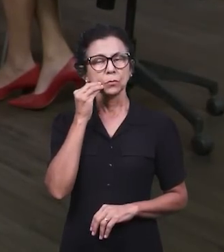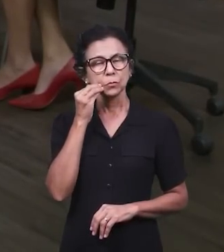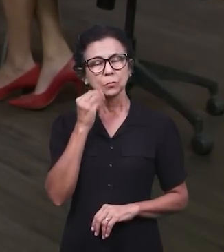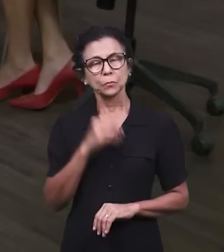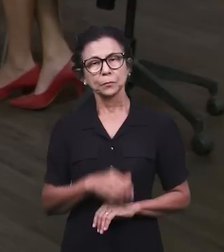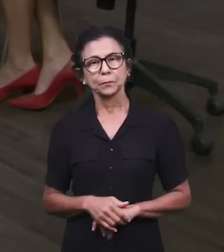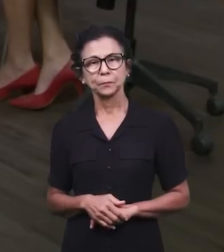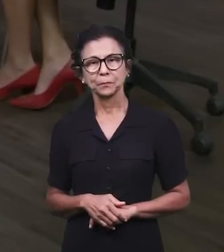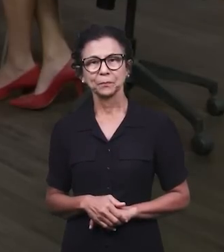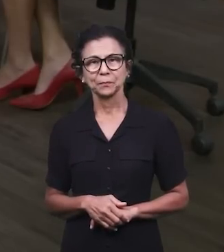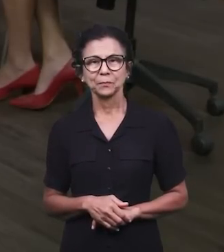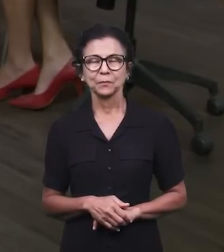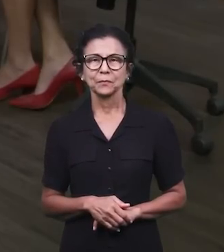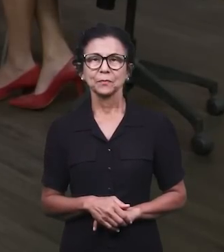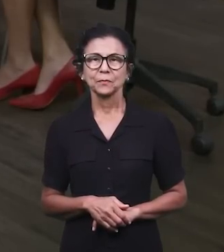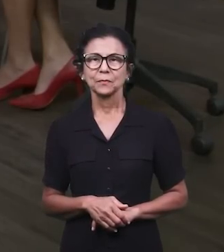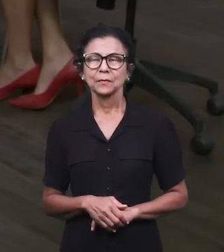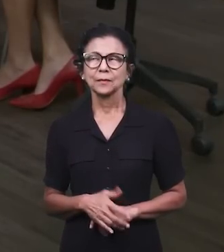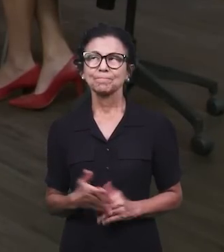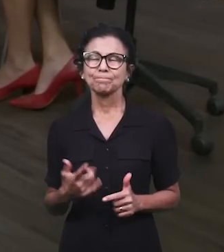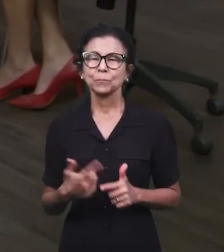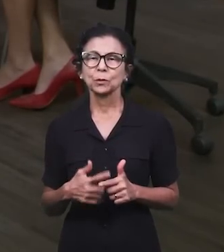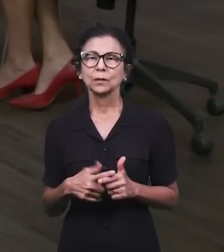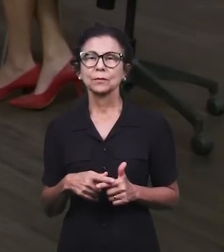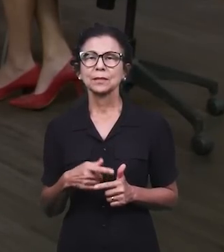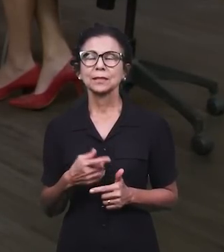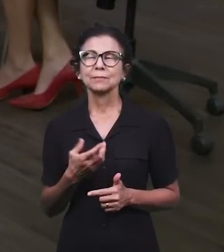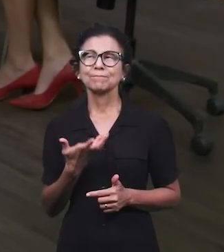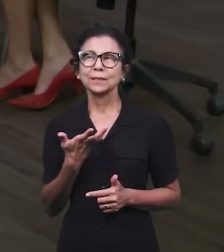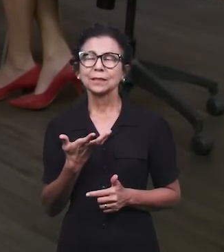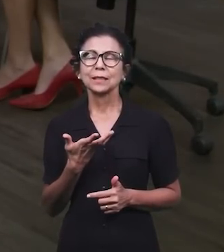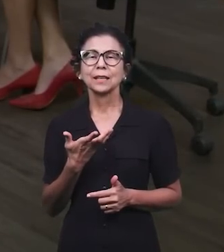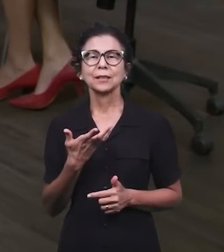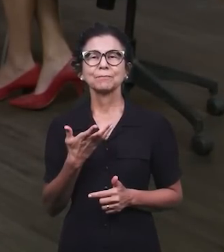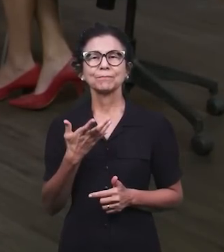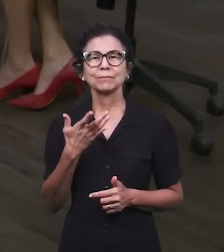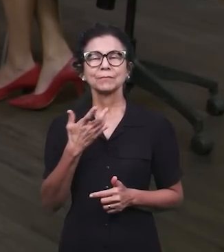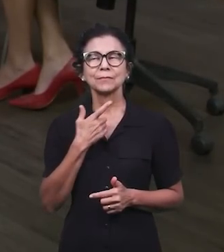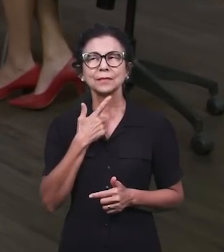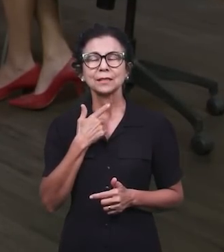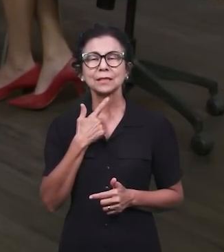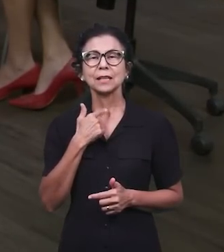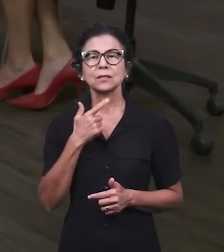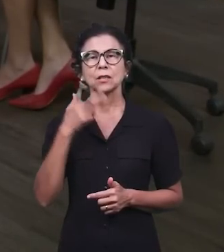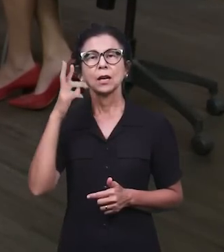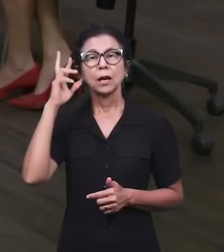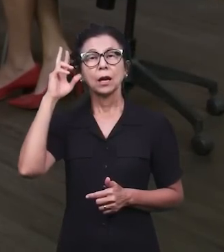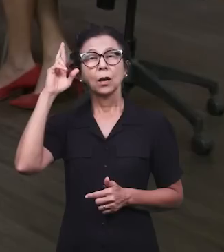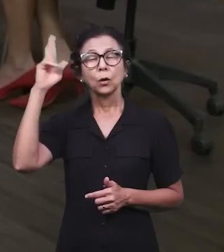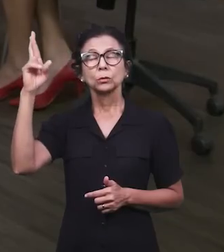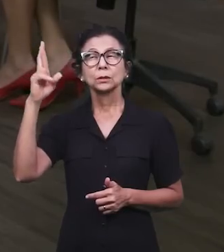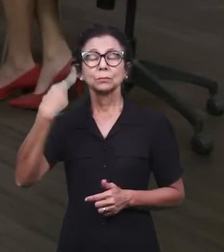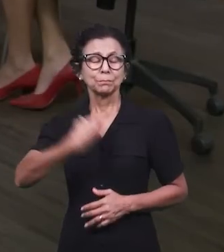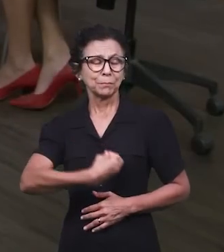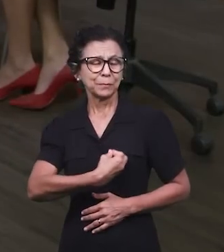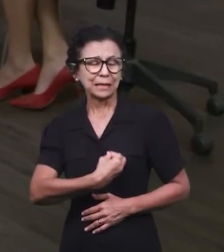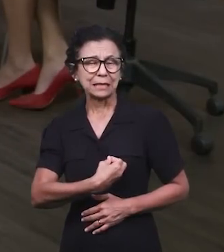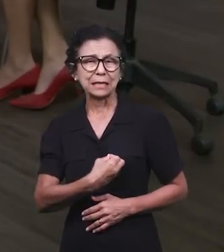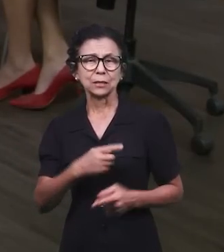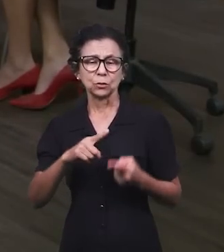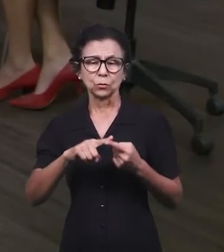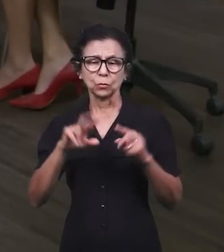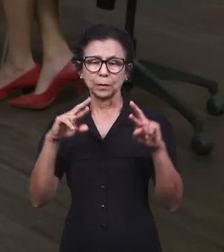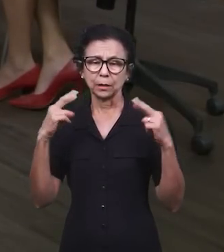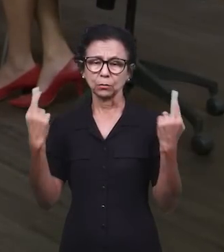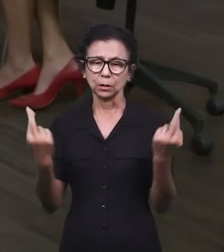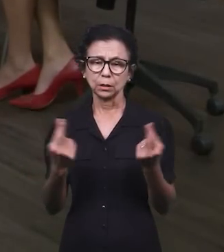jejua, é porque você quer o Senhor perto de você, o noivo. Você quer o Senhor com você, naquela reunião, naquela